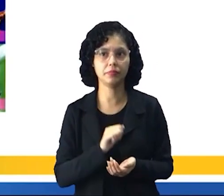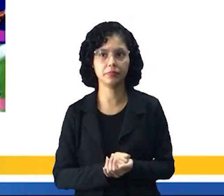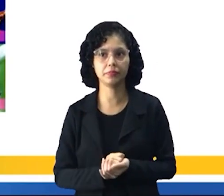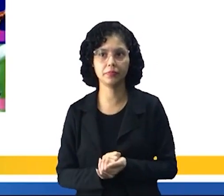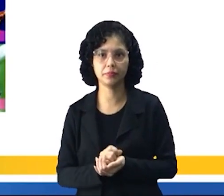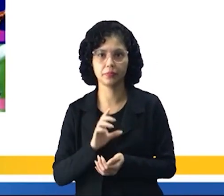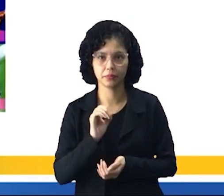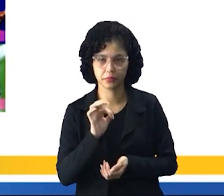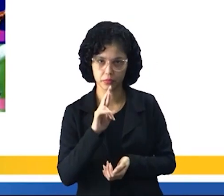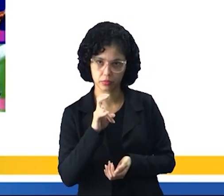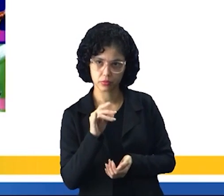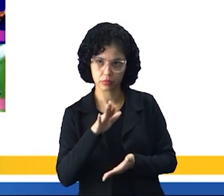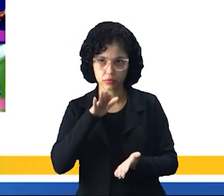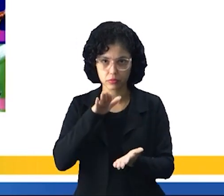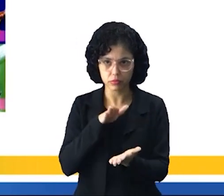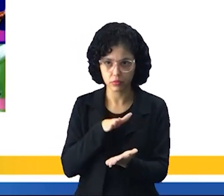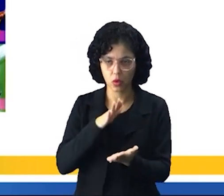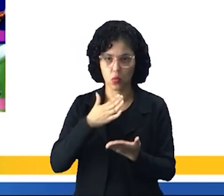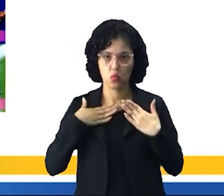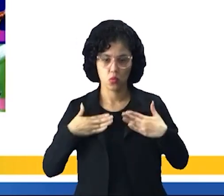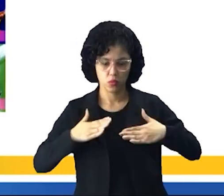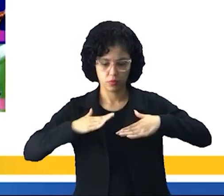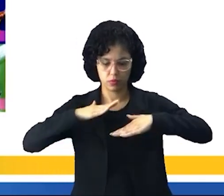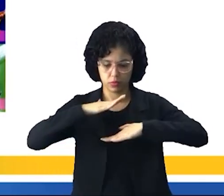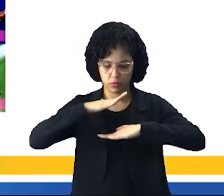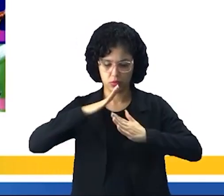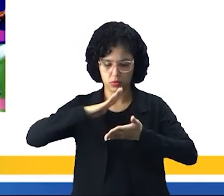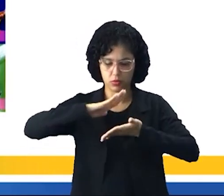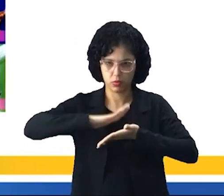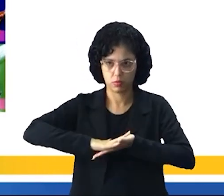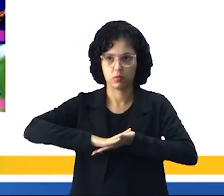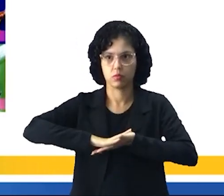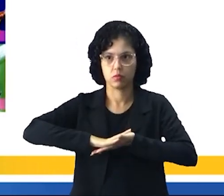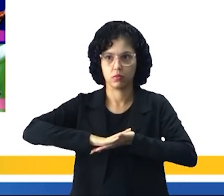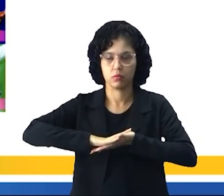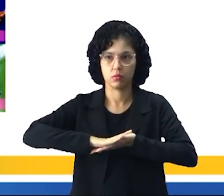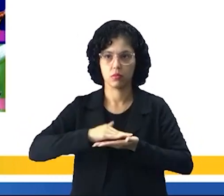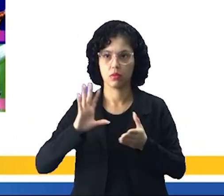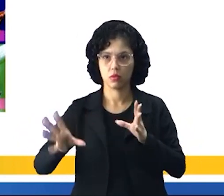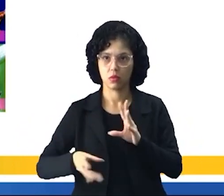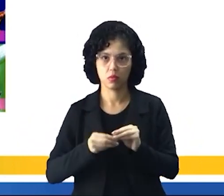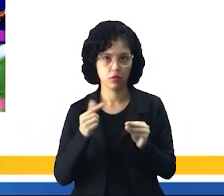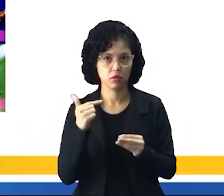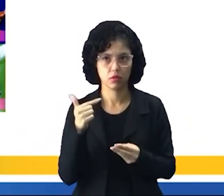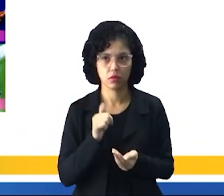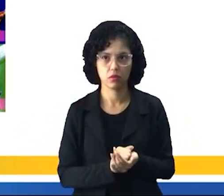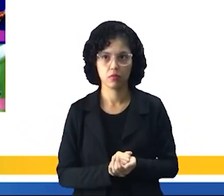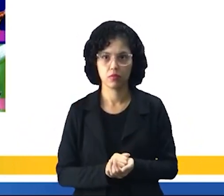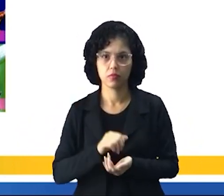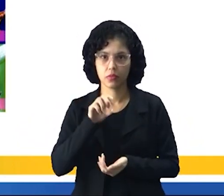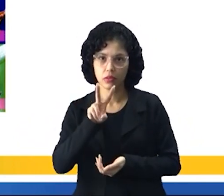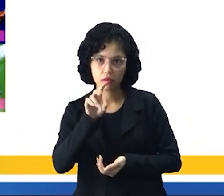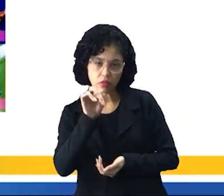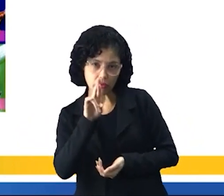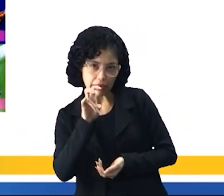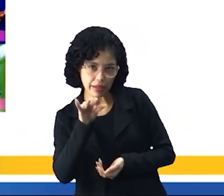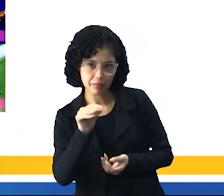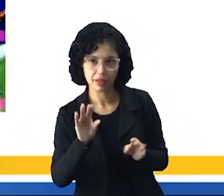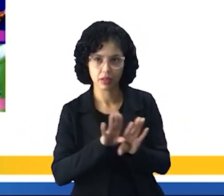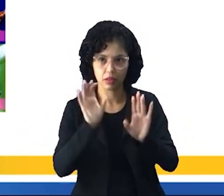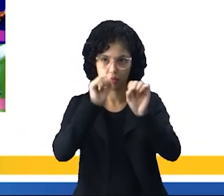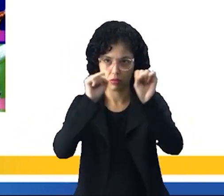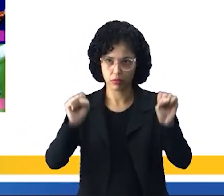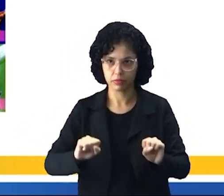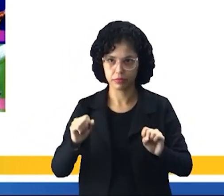um organismo achatado, que não tem o sistema digestório completo. Já um verme nematominte, ele já vai ter um